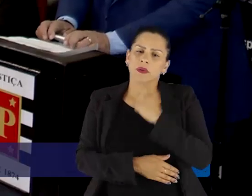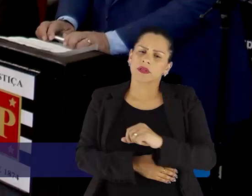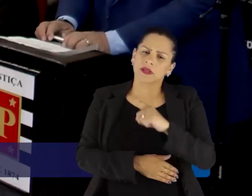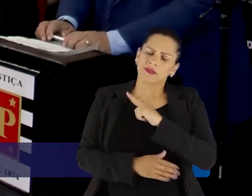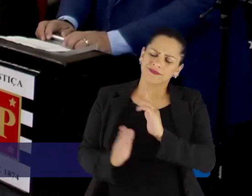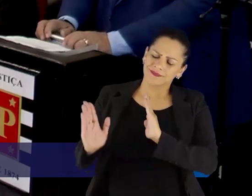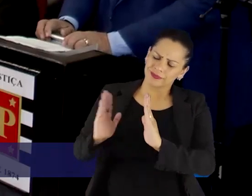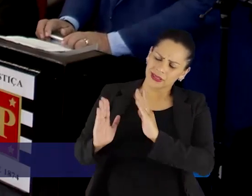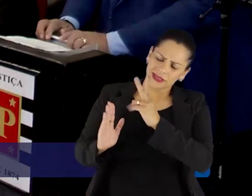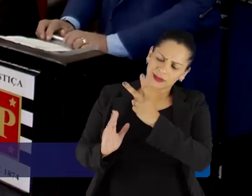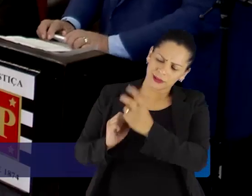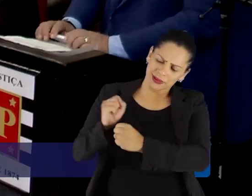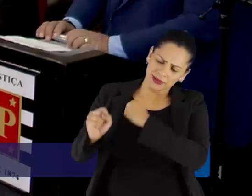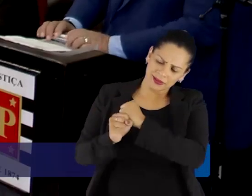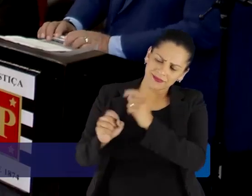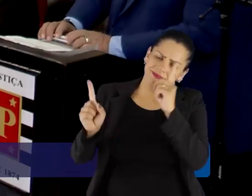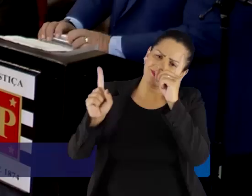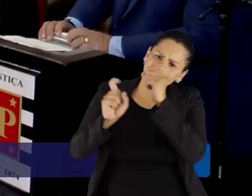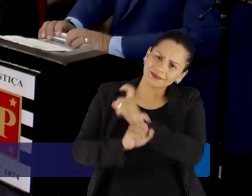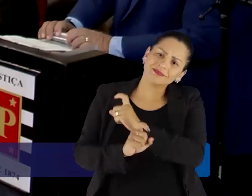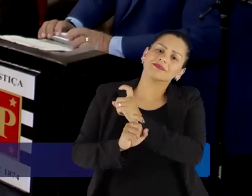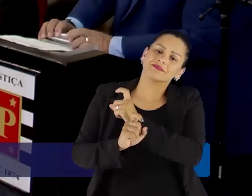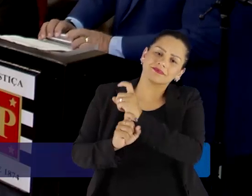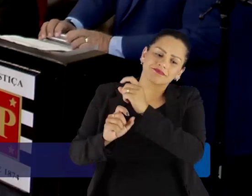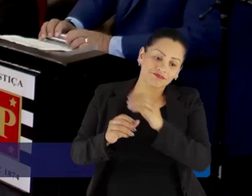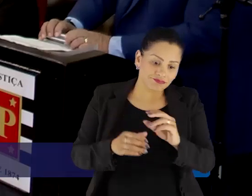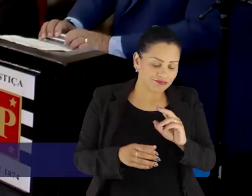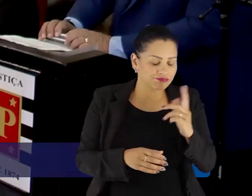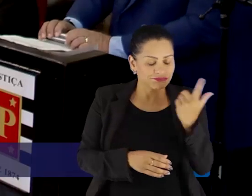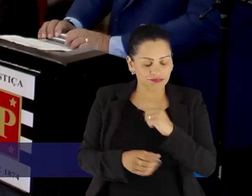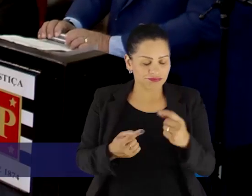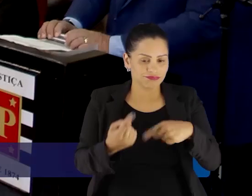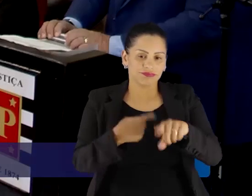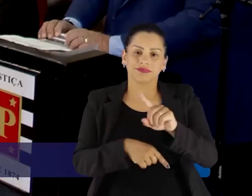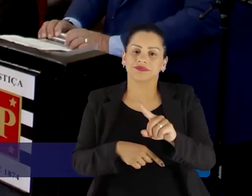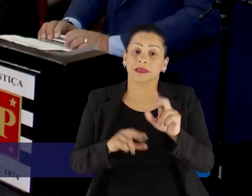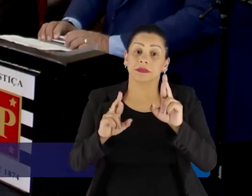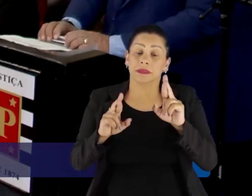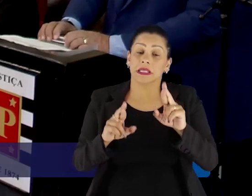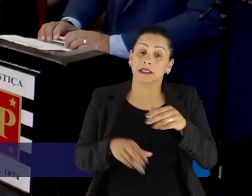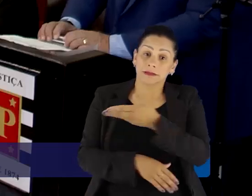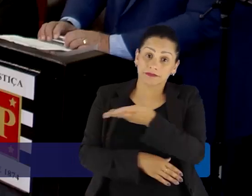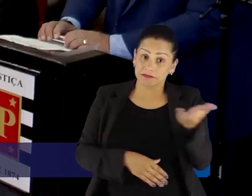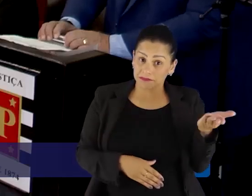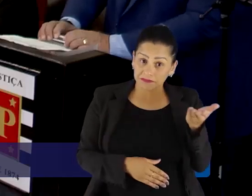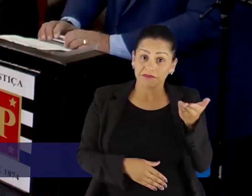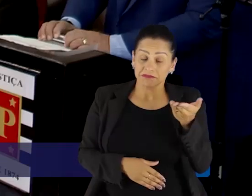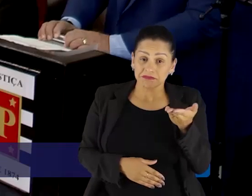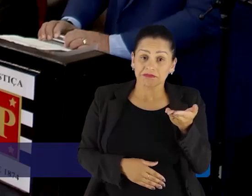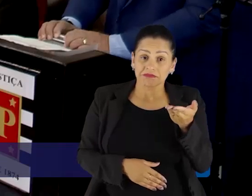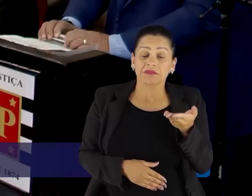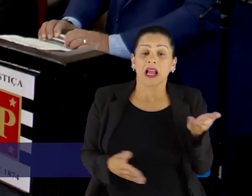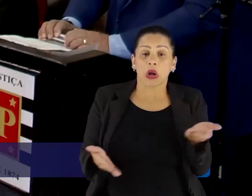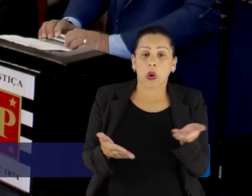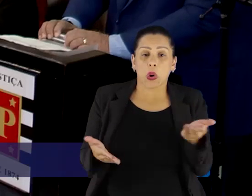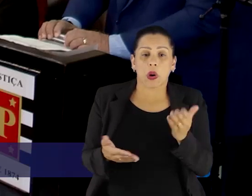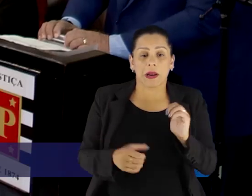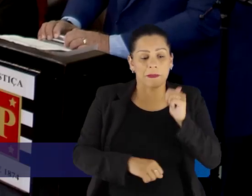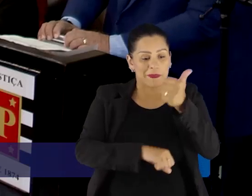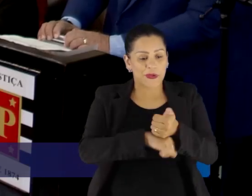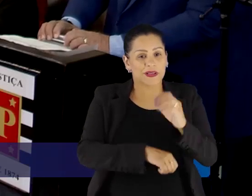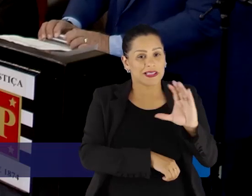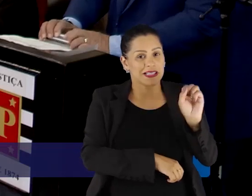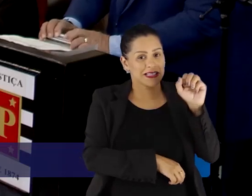decisão difícil que esses próximos dois anos Doutor Ricardo o senhor e o conselho diretor na posse aqui do